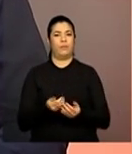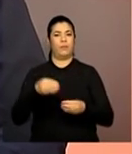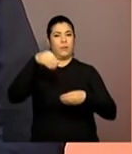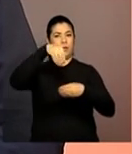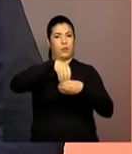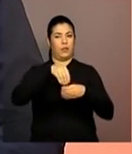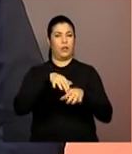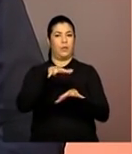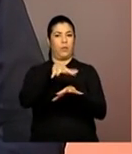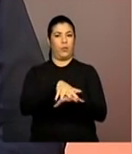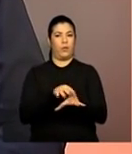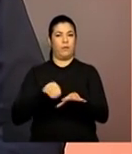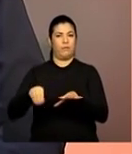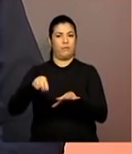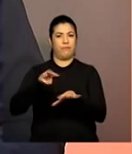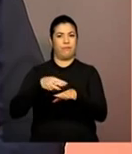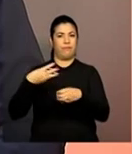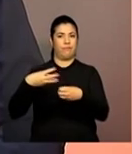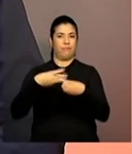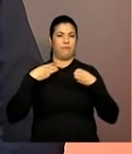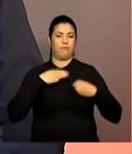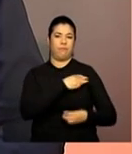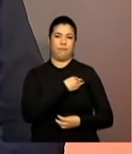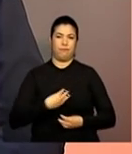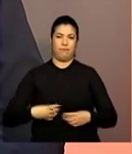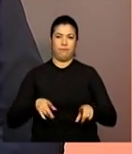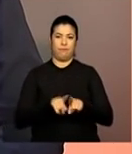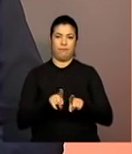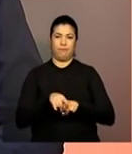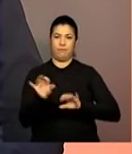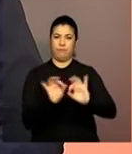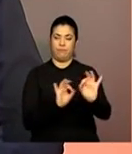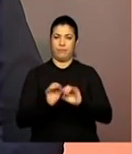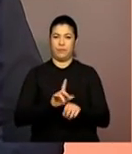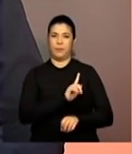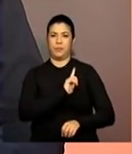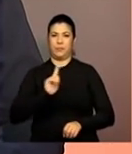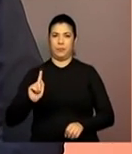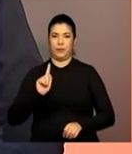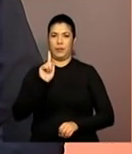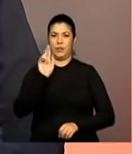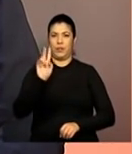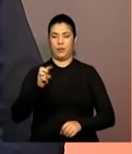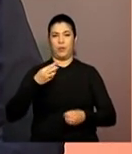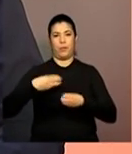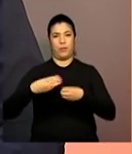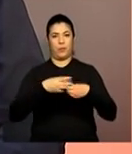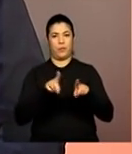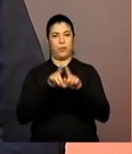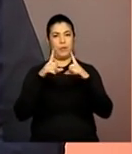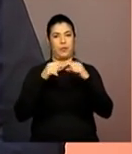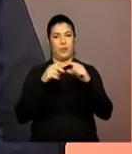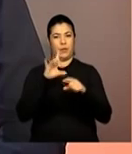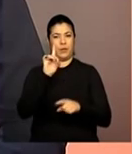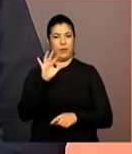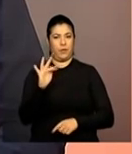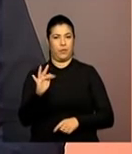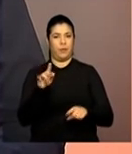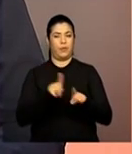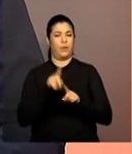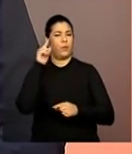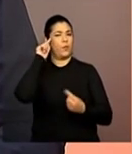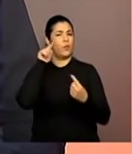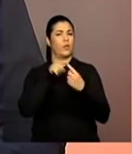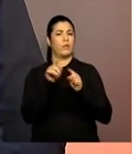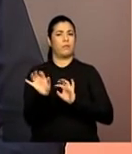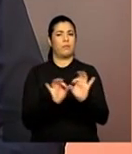do Plano Brasil sem miséria mobilizando gestores estaduais municipais e do Distrito Federal o objetivo do Plano